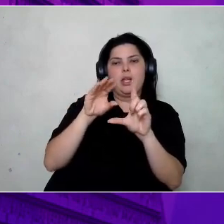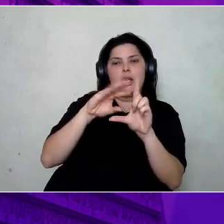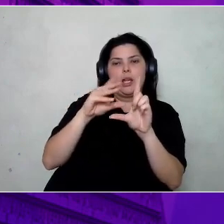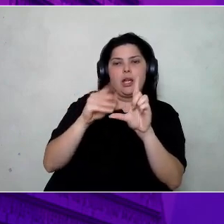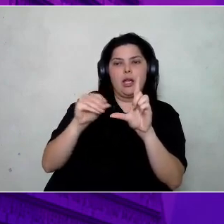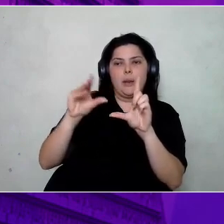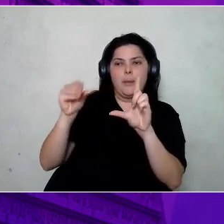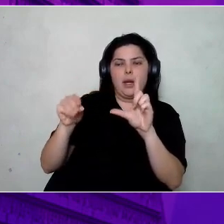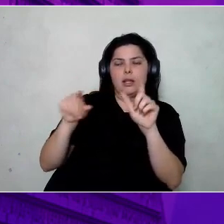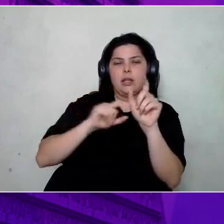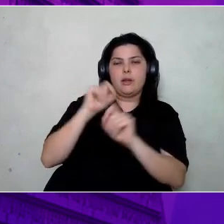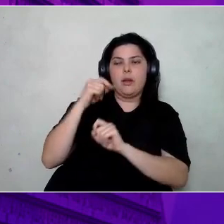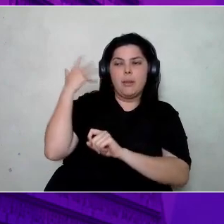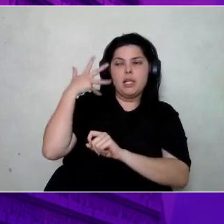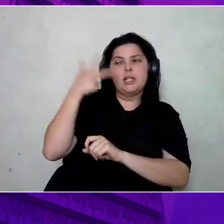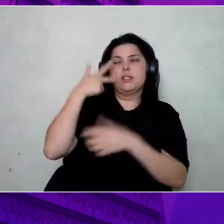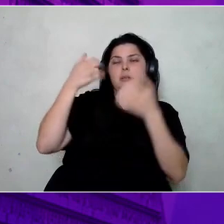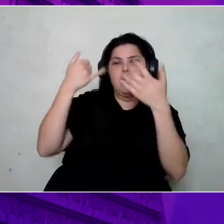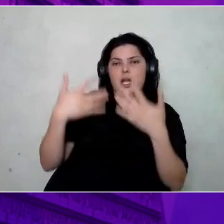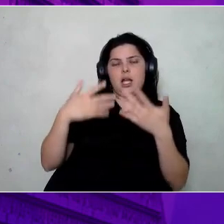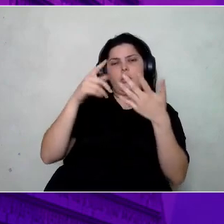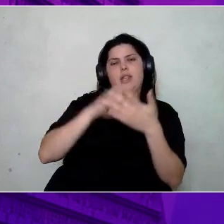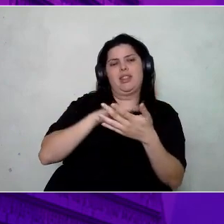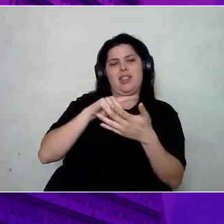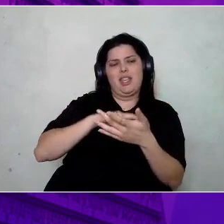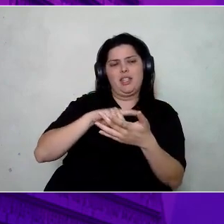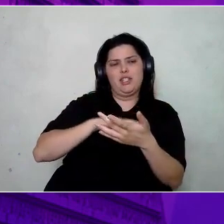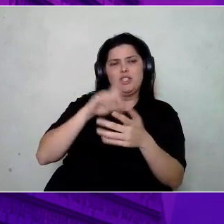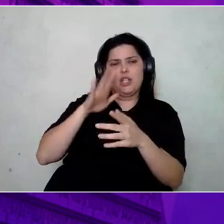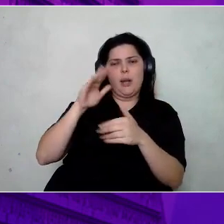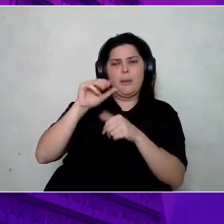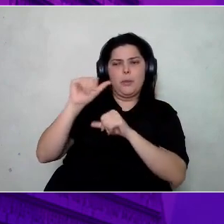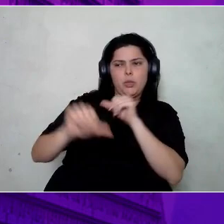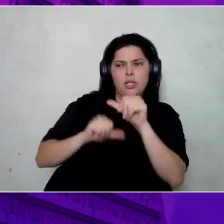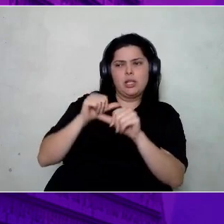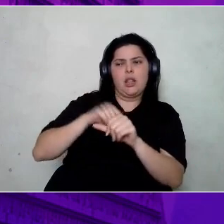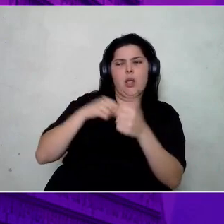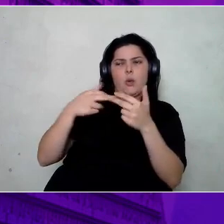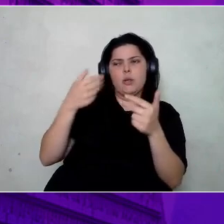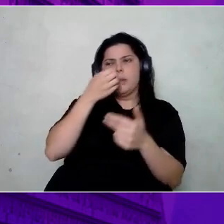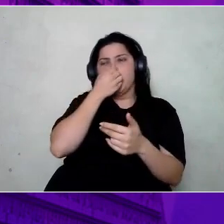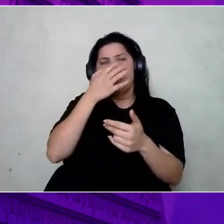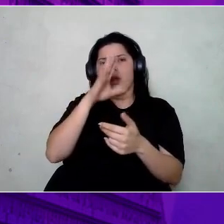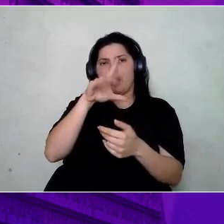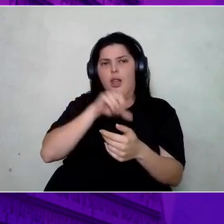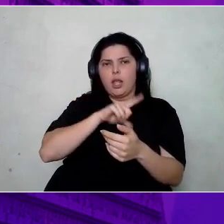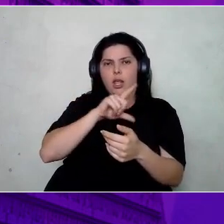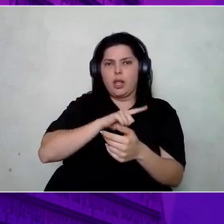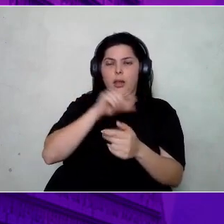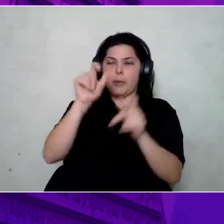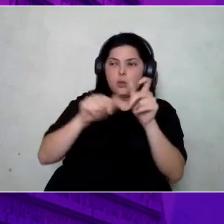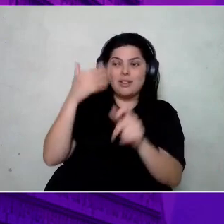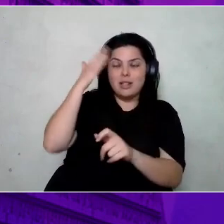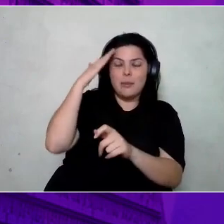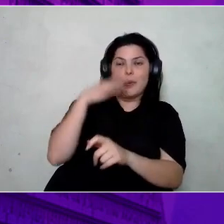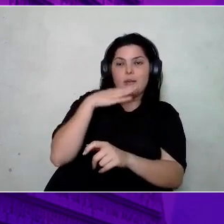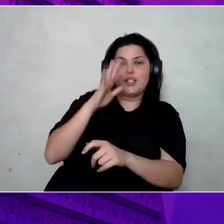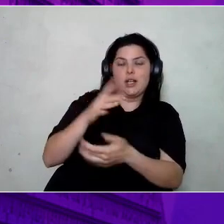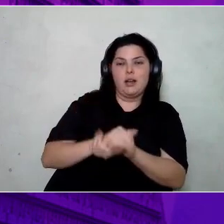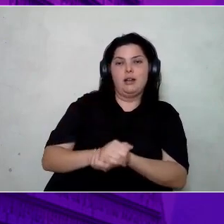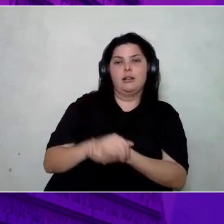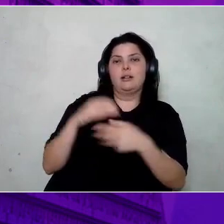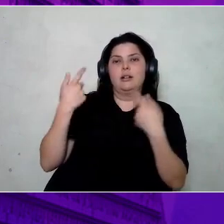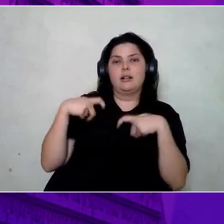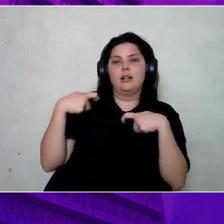palestrantes citaram, pô, já tem mudanças, já tem coisas boas lá dentro, as pessoas sabem o que fazer, né? Às vezes a gente precisa só dar